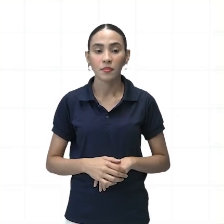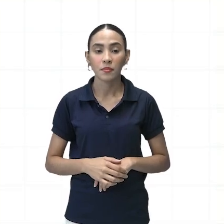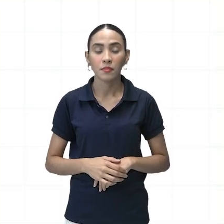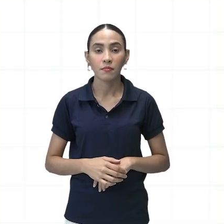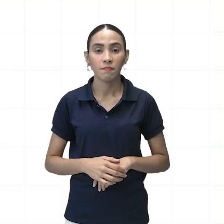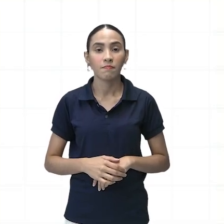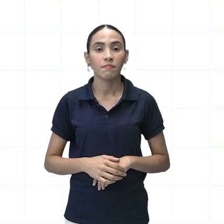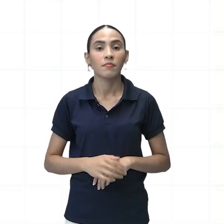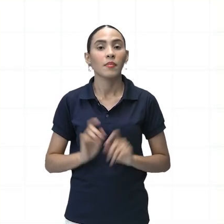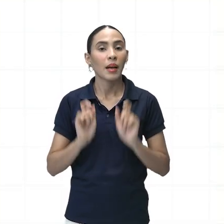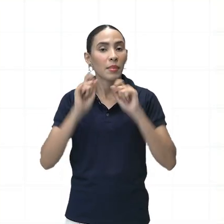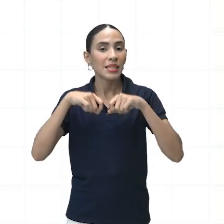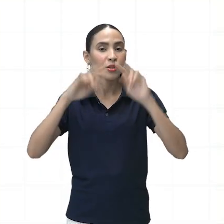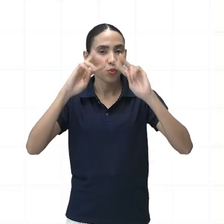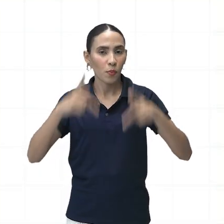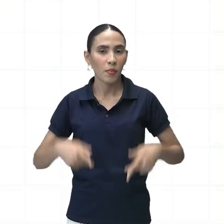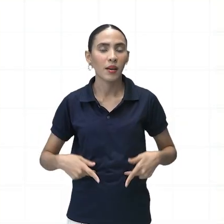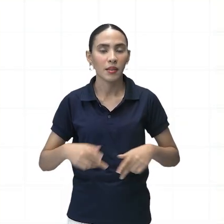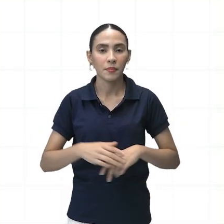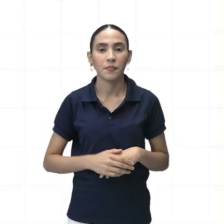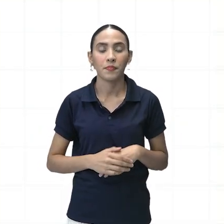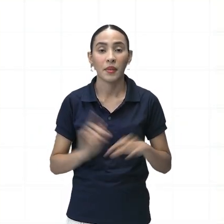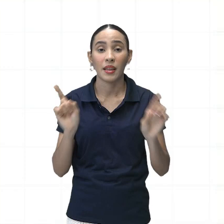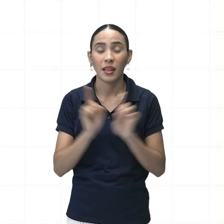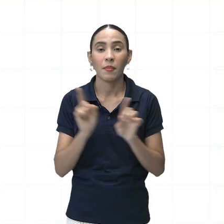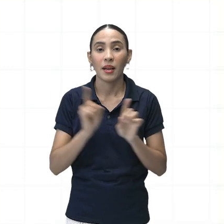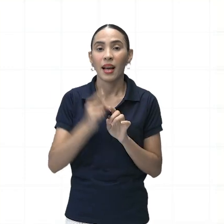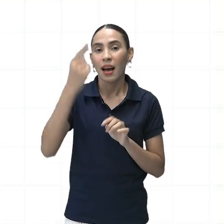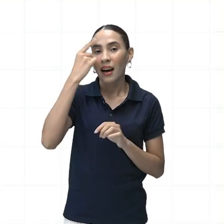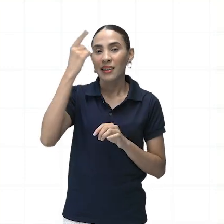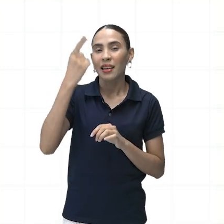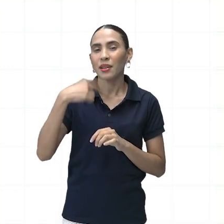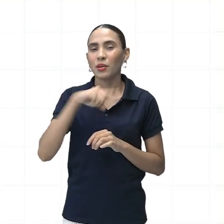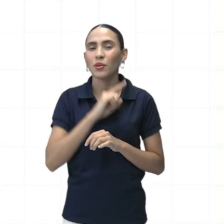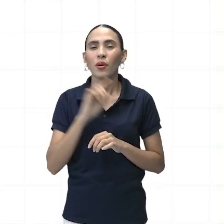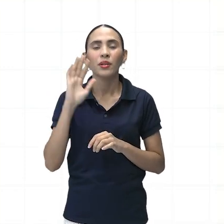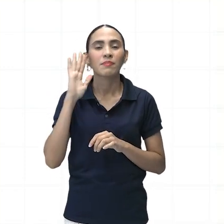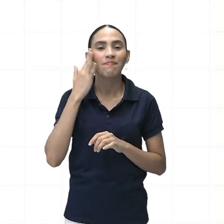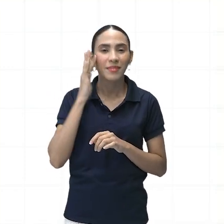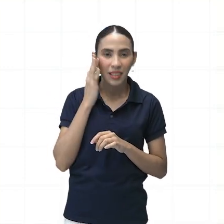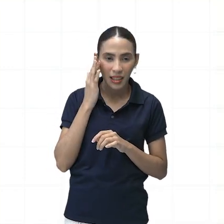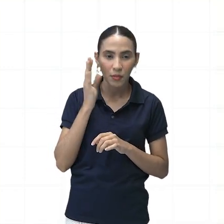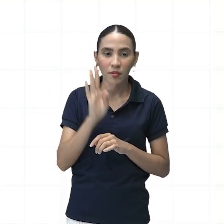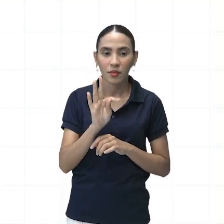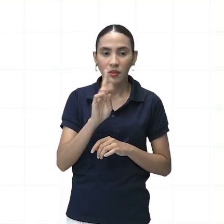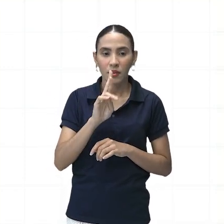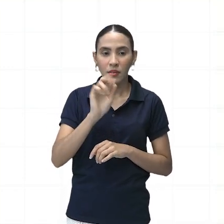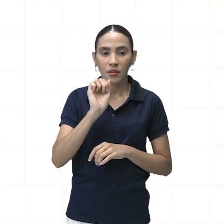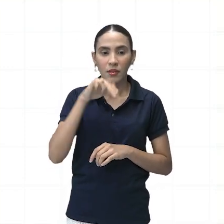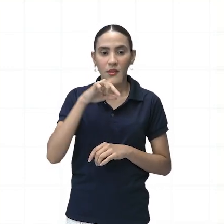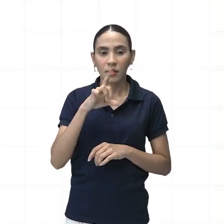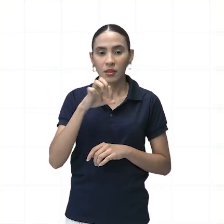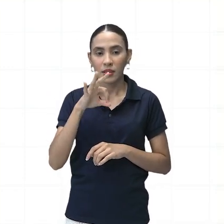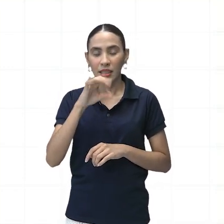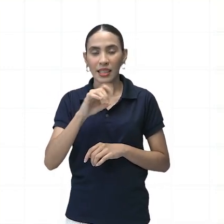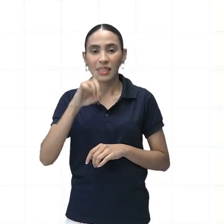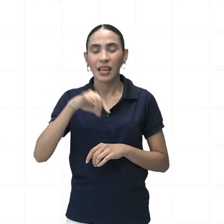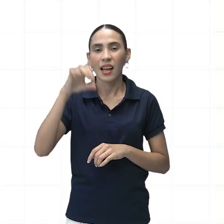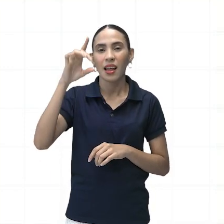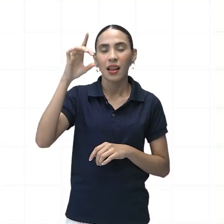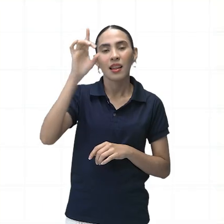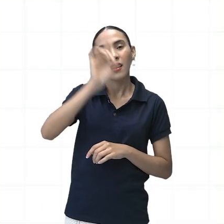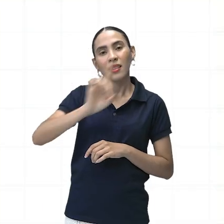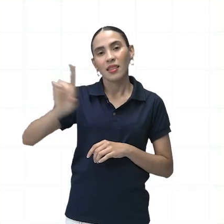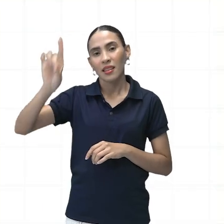da matéria. E a ideia que nós normalmente temos em relação ao transcendente é Deus ou os